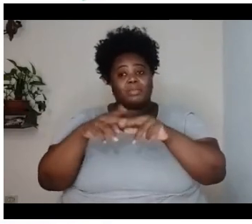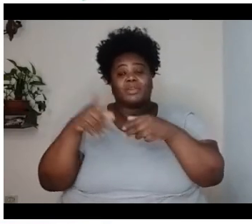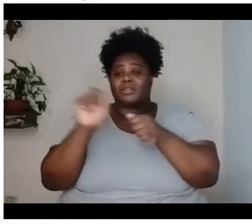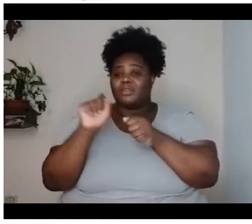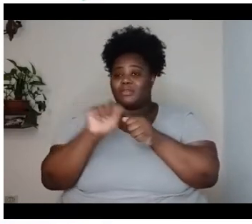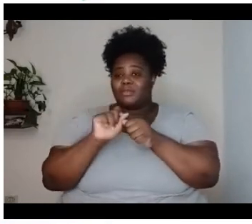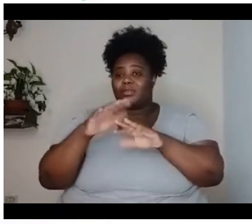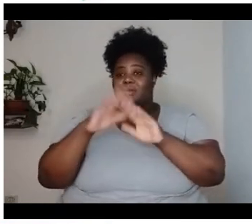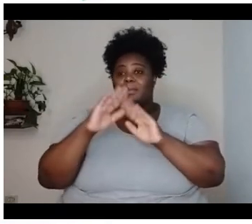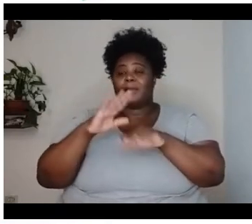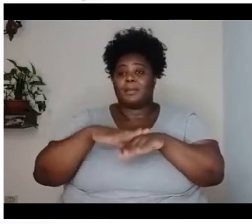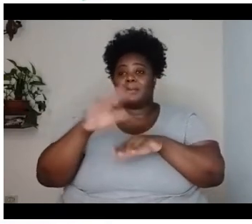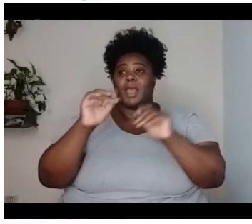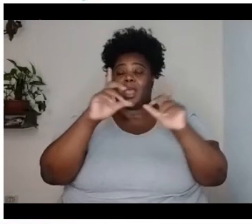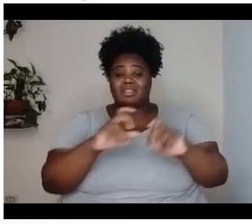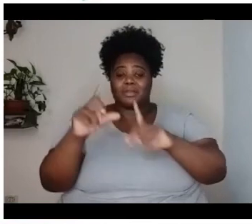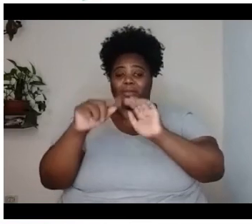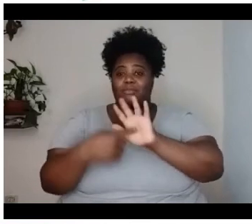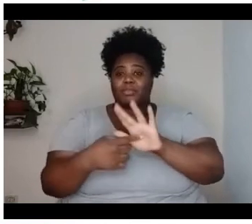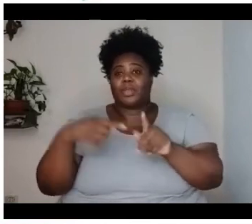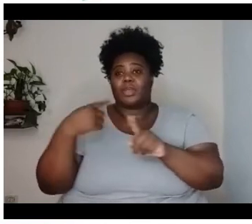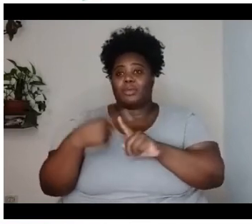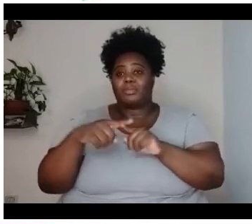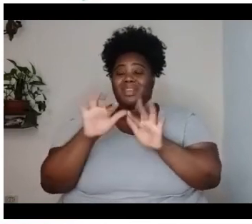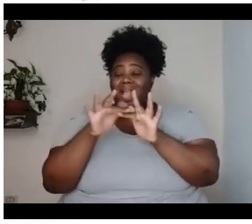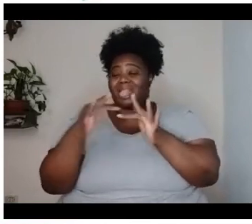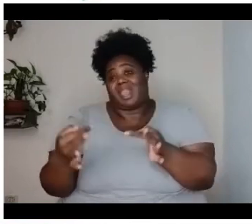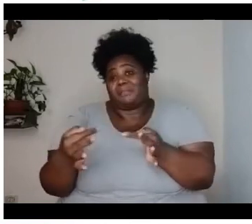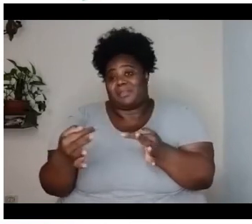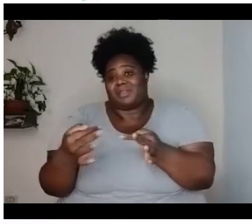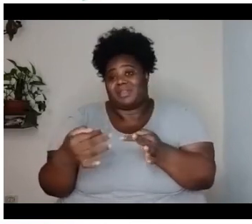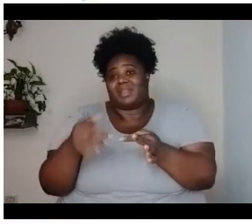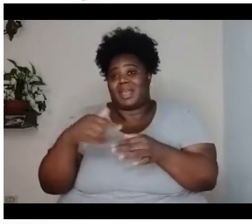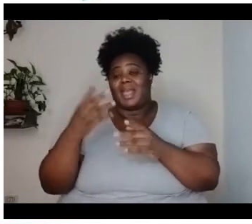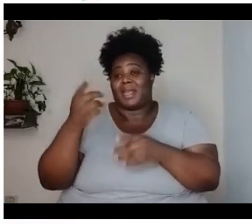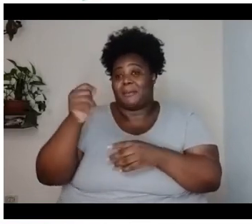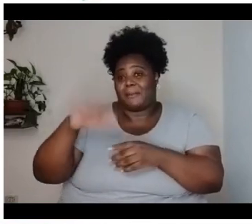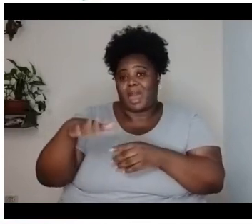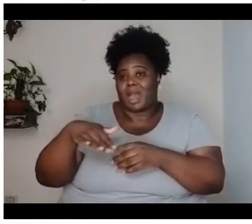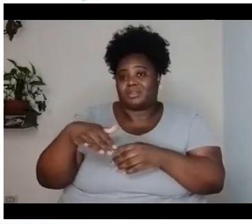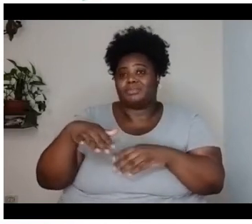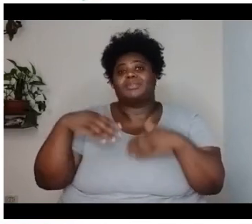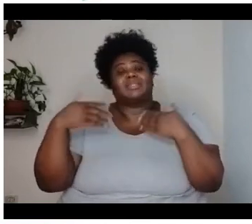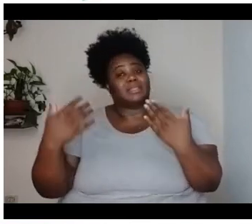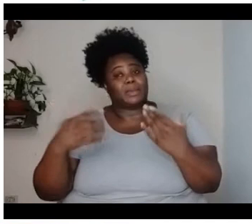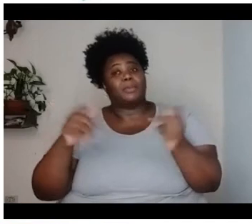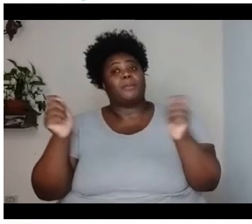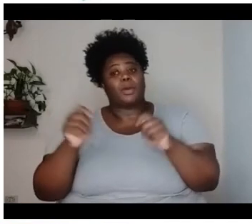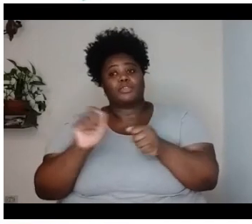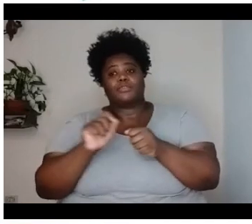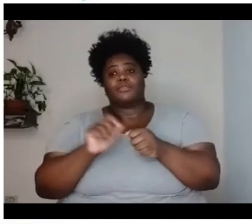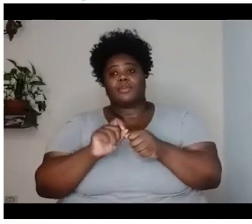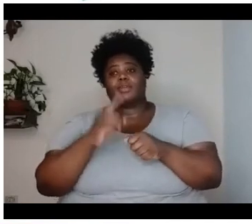mais performance para fotografia, porque é muito mais simples, é muito mais barato. E aí, sim, você pode fazer com 1 mês,